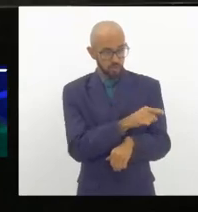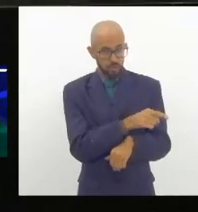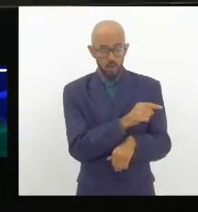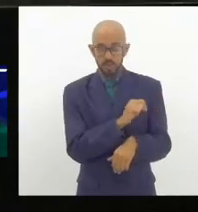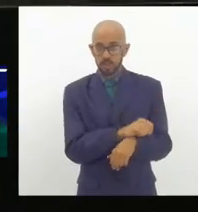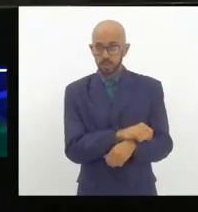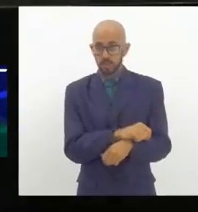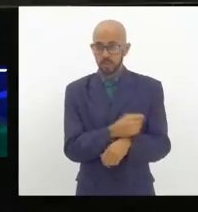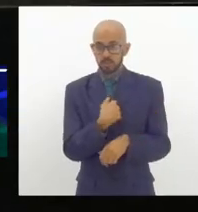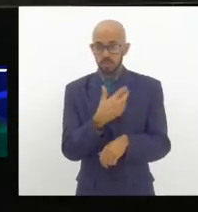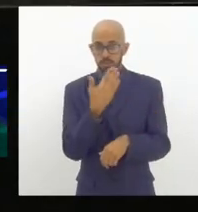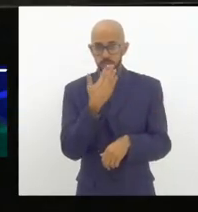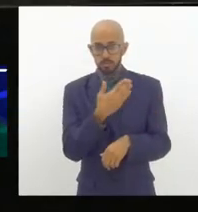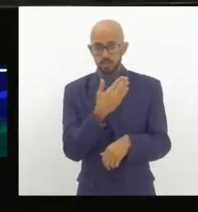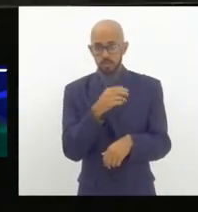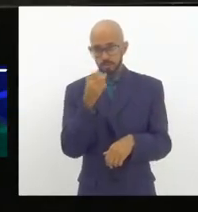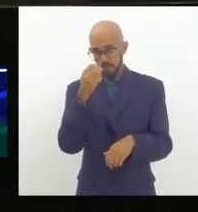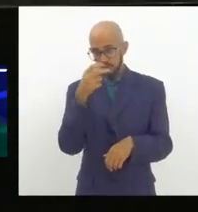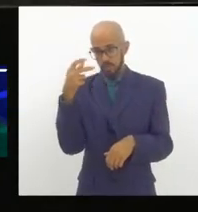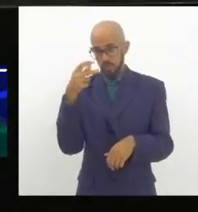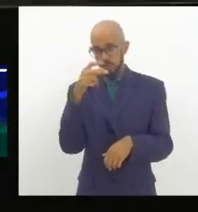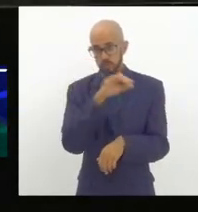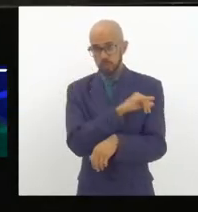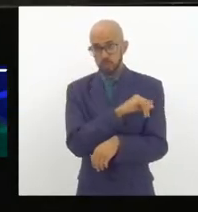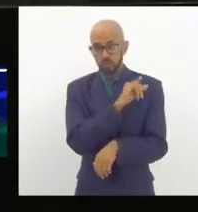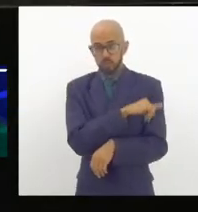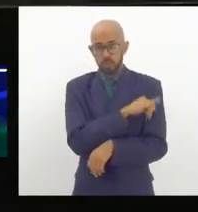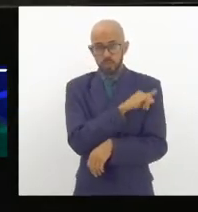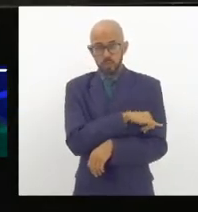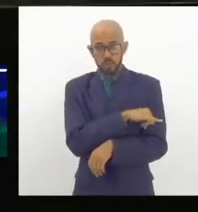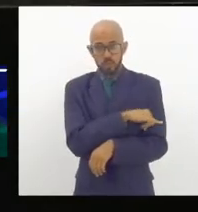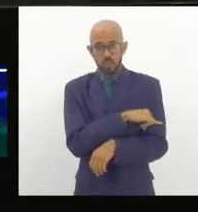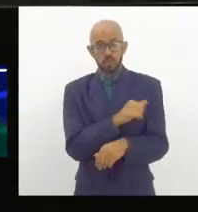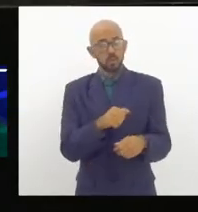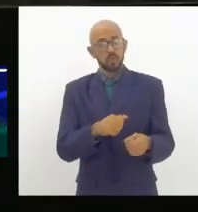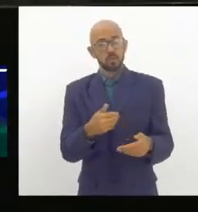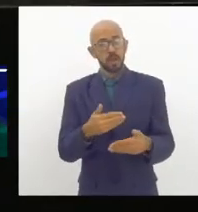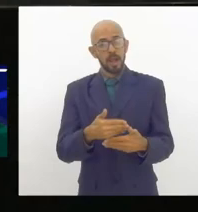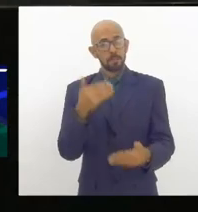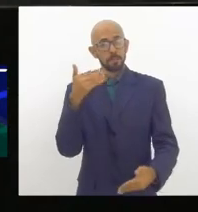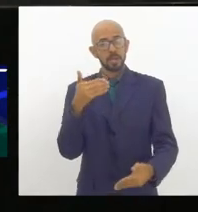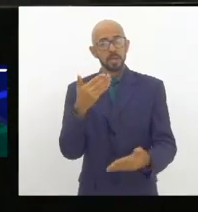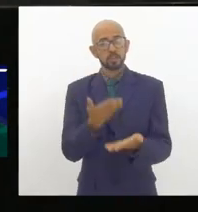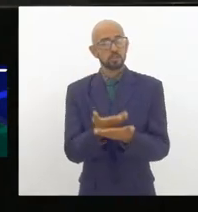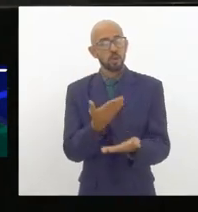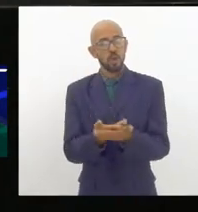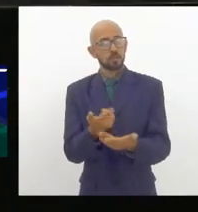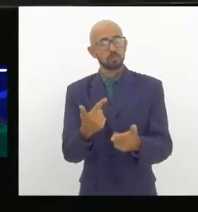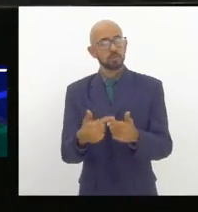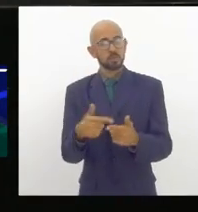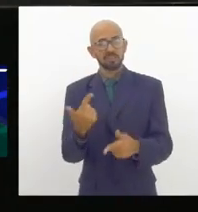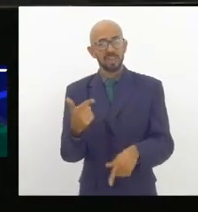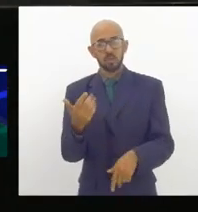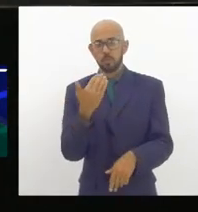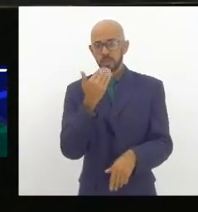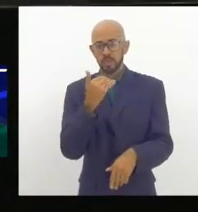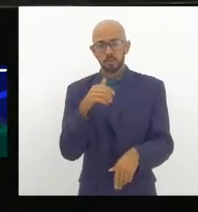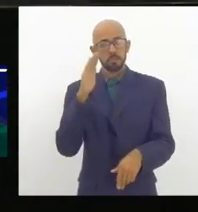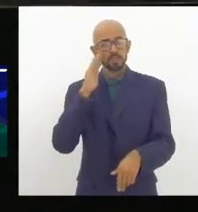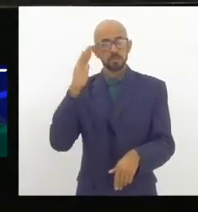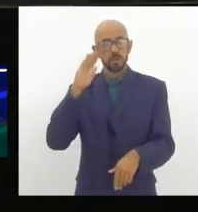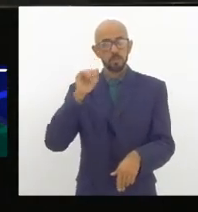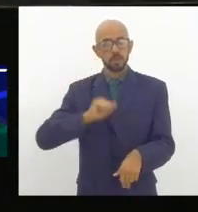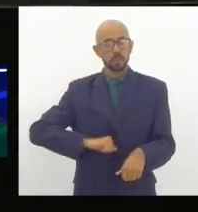solicitei no caso a Prefeitura do Rio de Janeiro de Abril as escolas para as crianças poderem comer principalmente das que ela Sagas